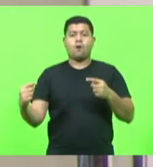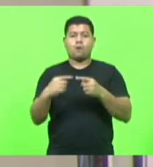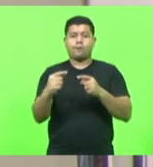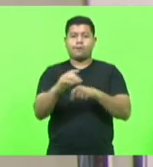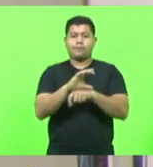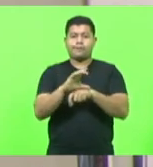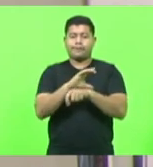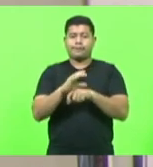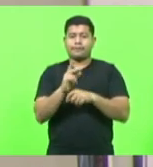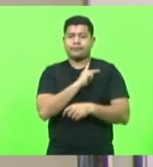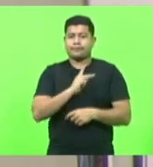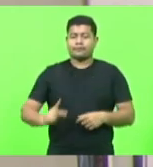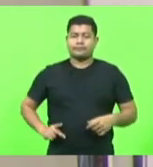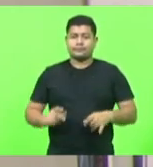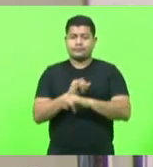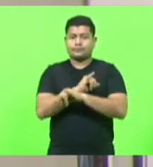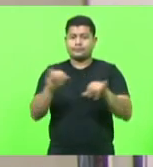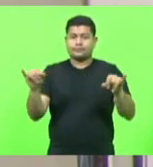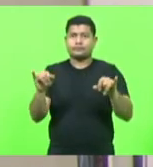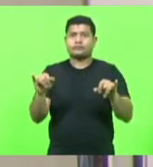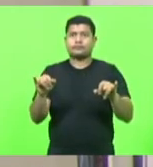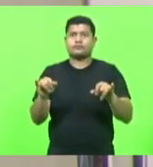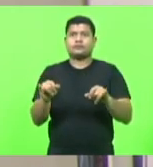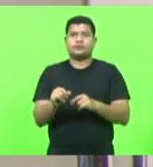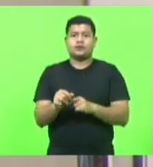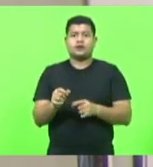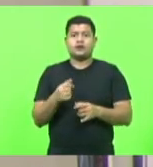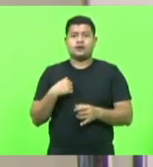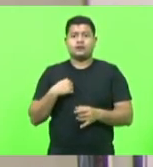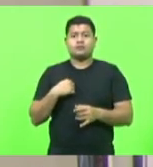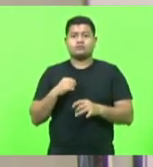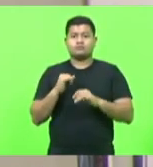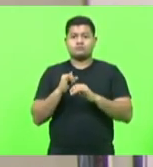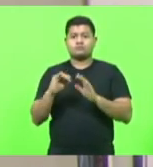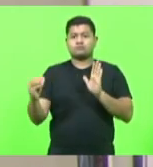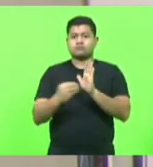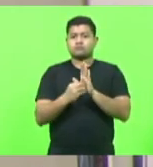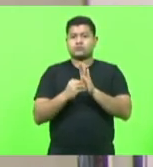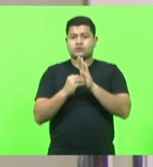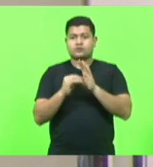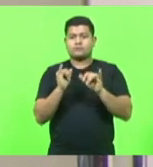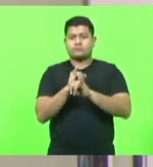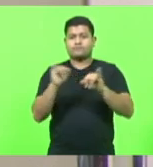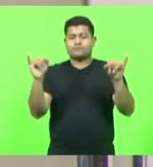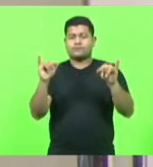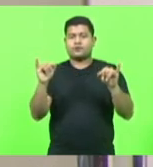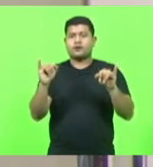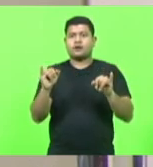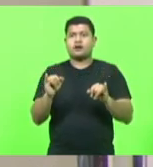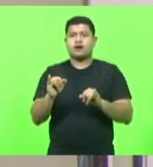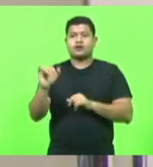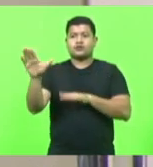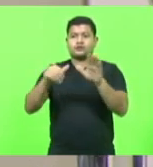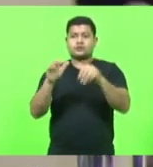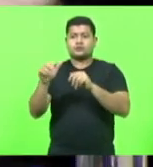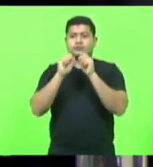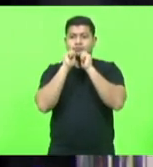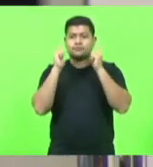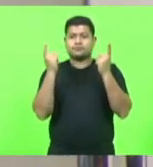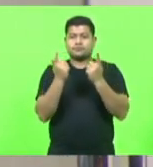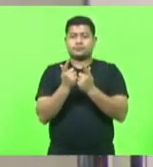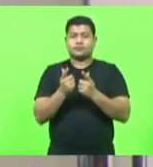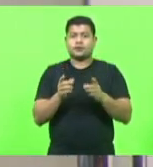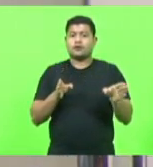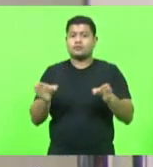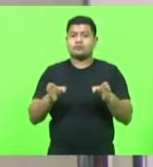esta presidência comunica que publicará ato amanhã, dia 15, convocando extraordinariamente a Assembleia Legislativa no período